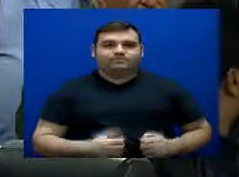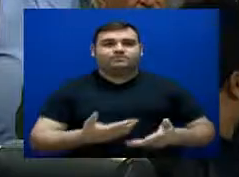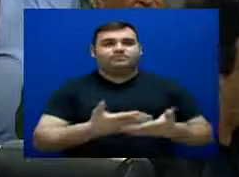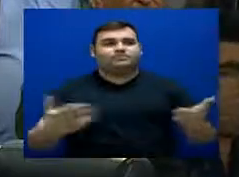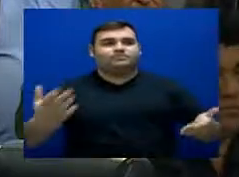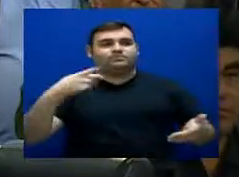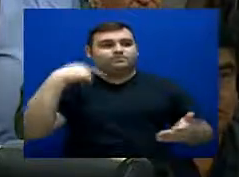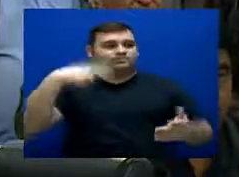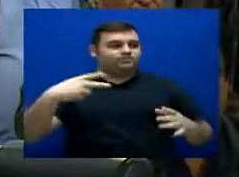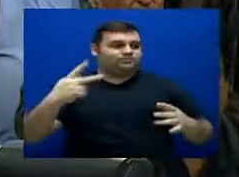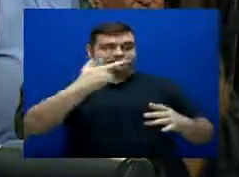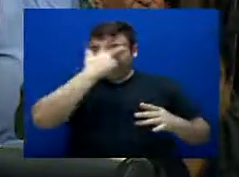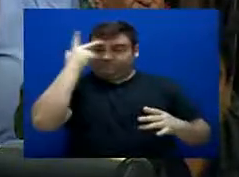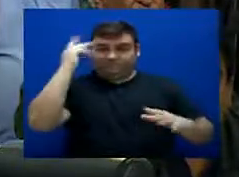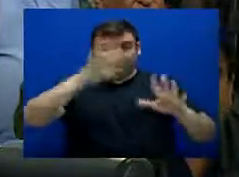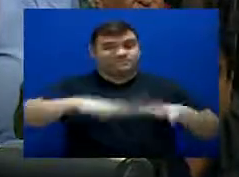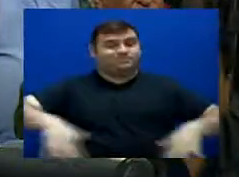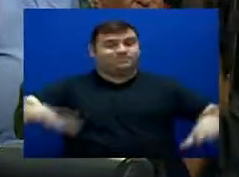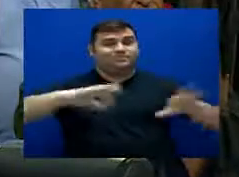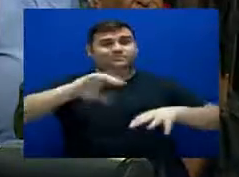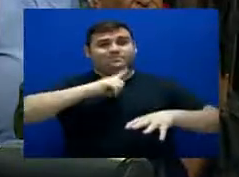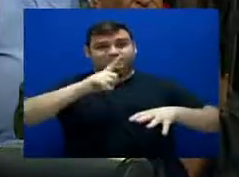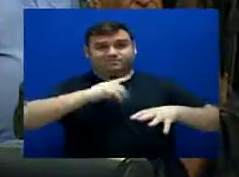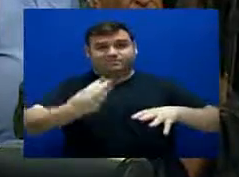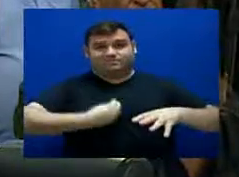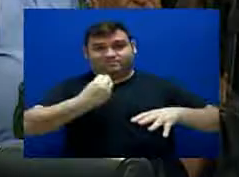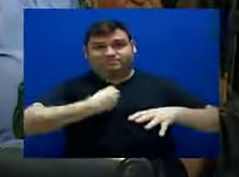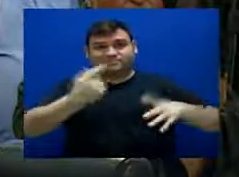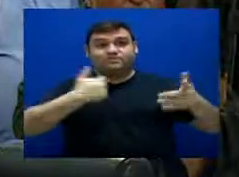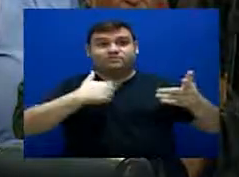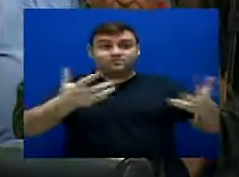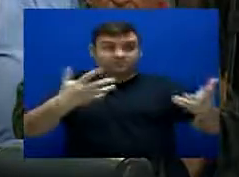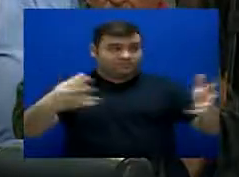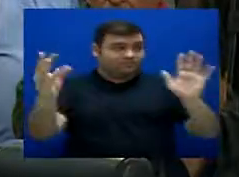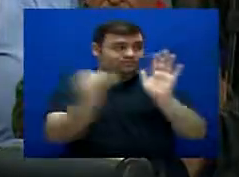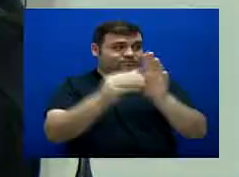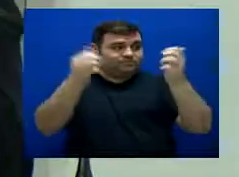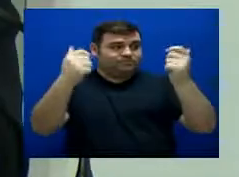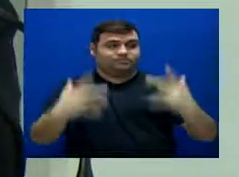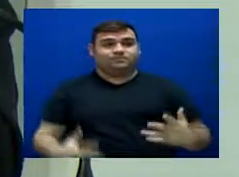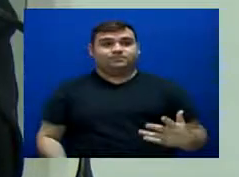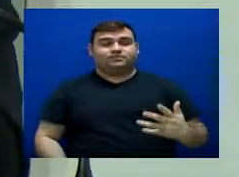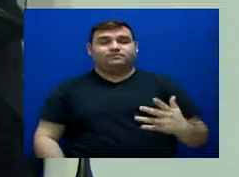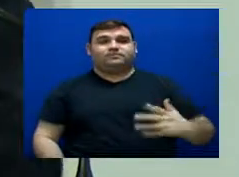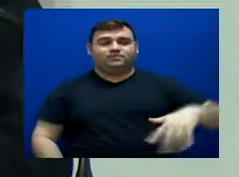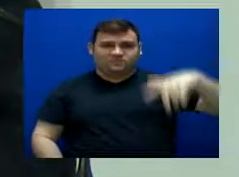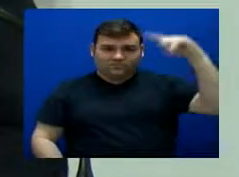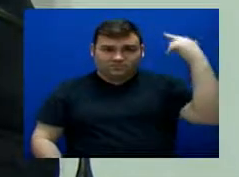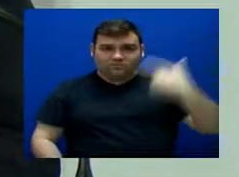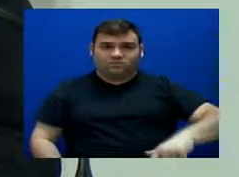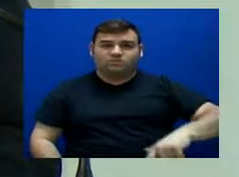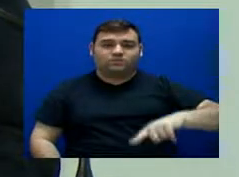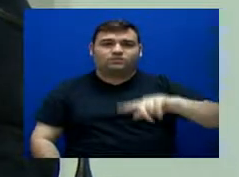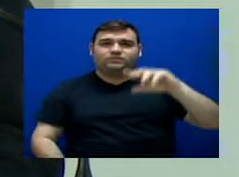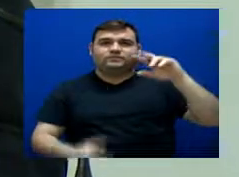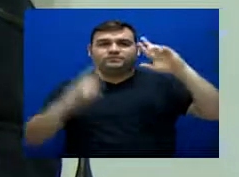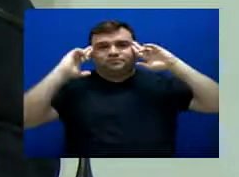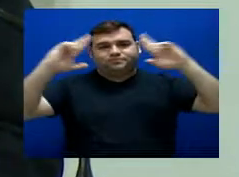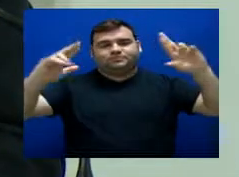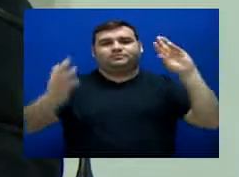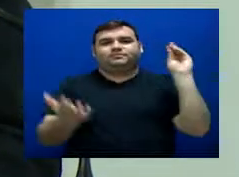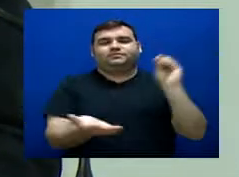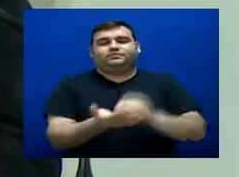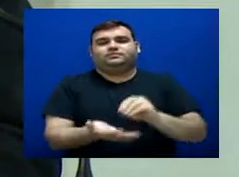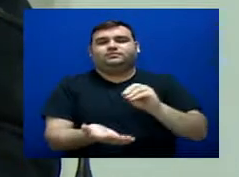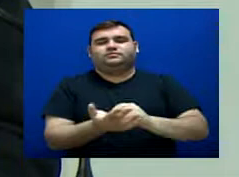Colegas vereadores e a população, primeiro eu queria fazer aqui um registro de mais uma vez a falta de